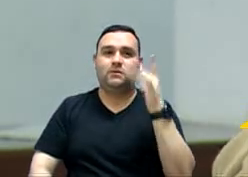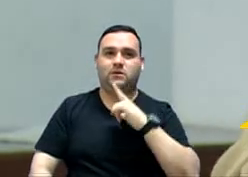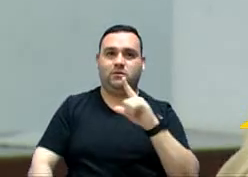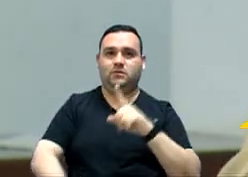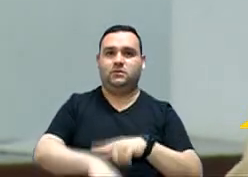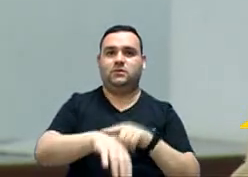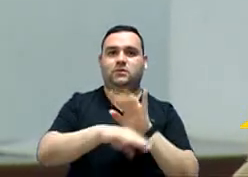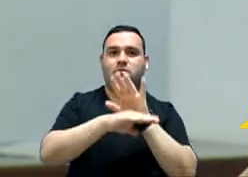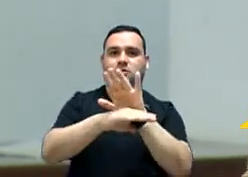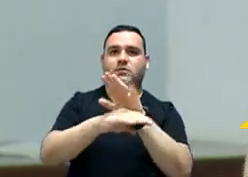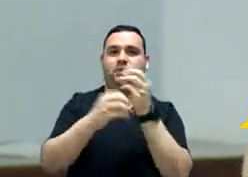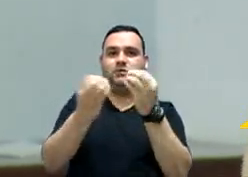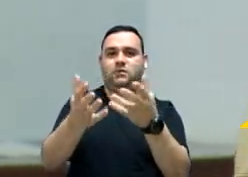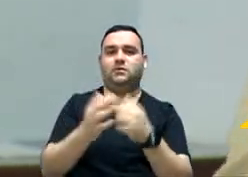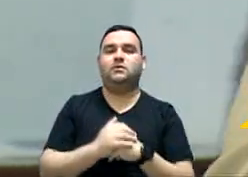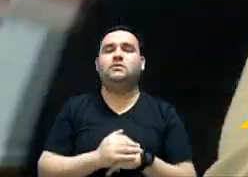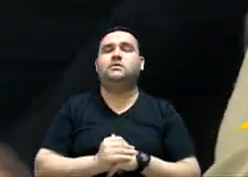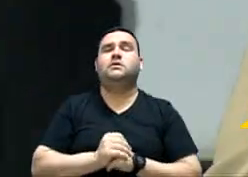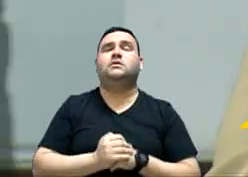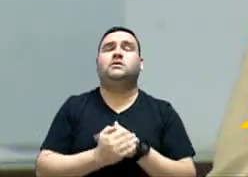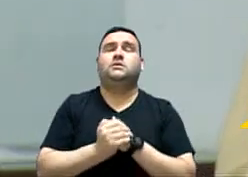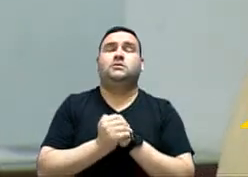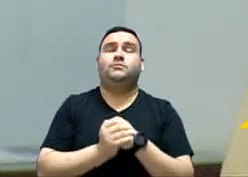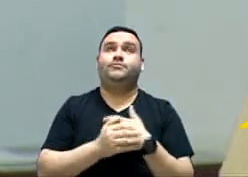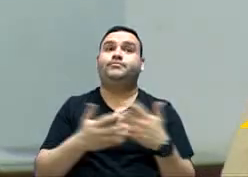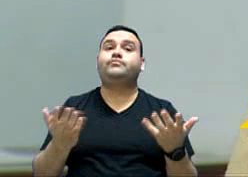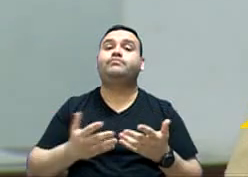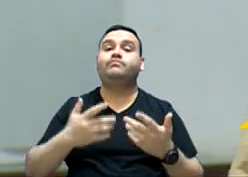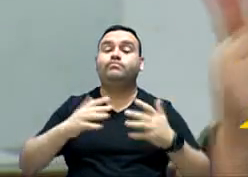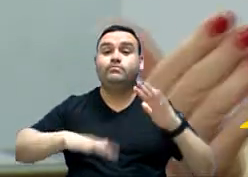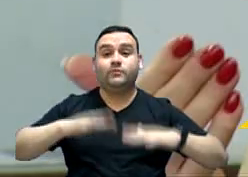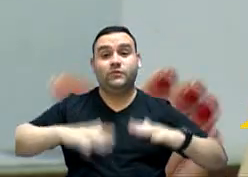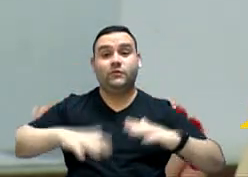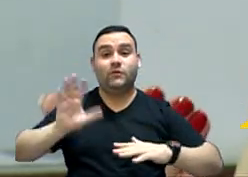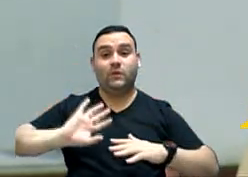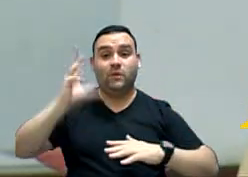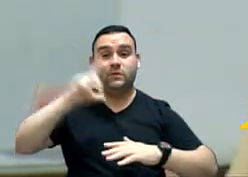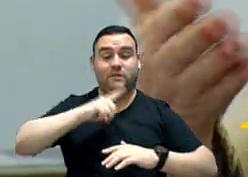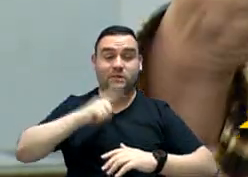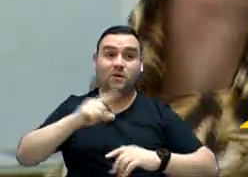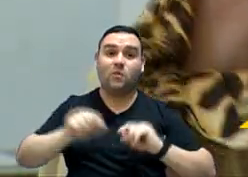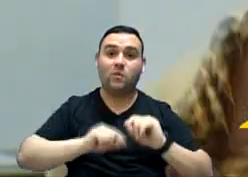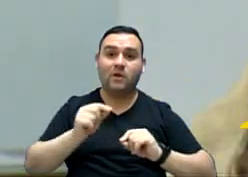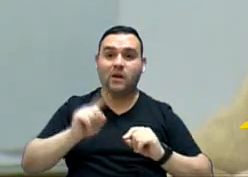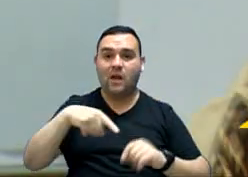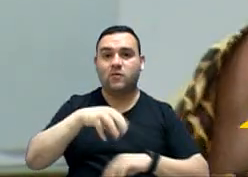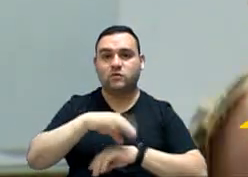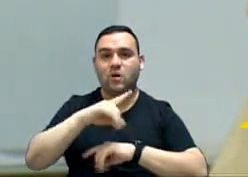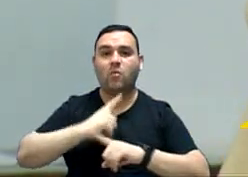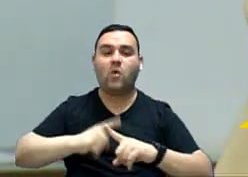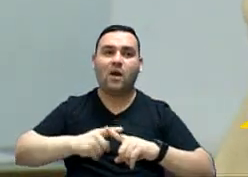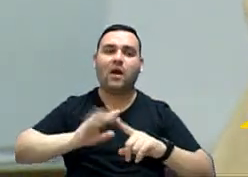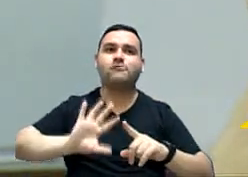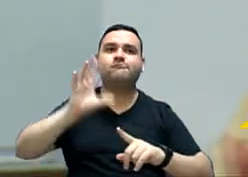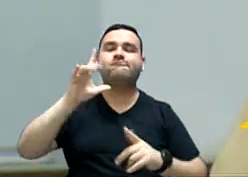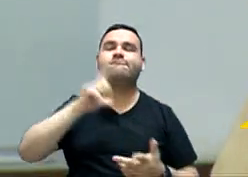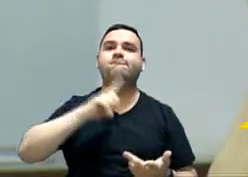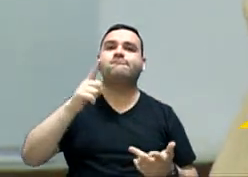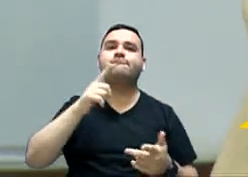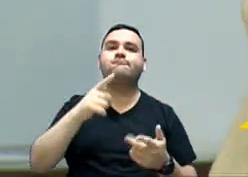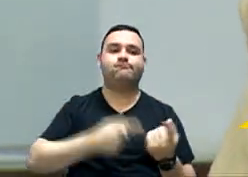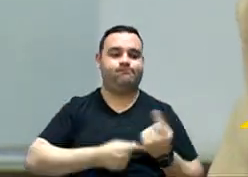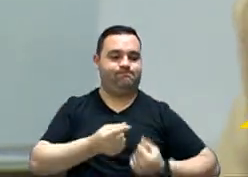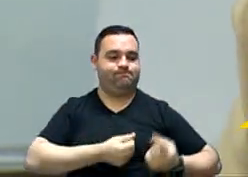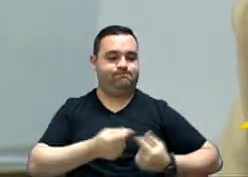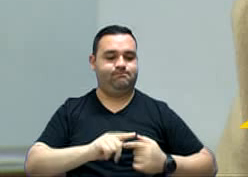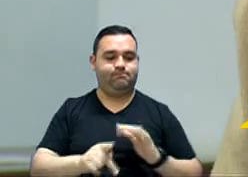tempo para o senhor. Obrigado. Para a Vossa Excelência. É, o que deve ter havido é a sugestão em razão da situação econômica